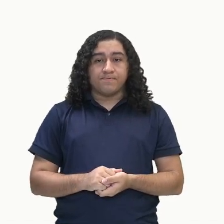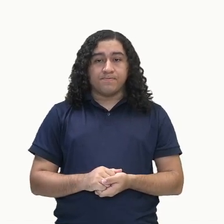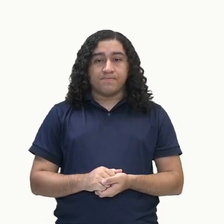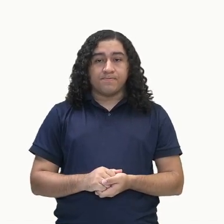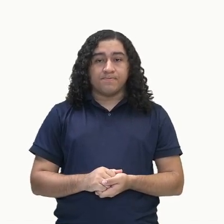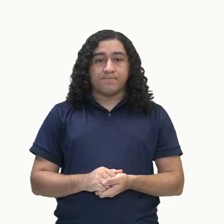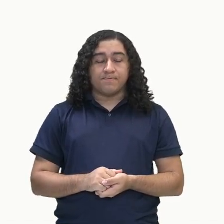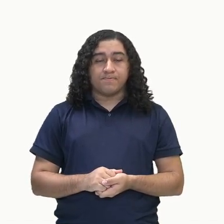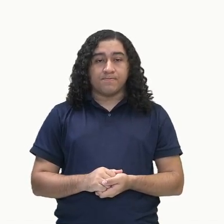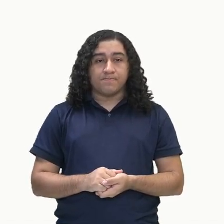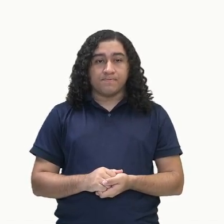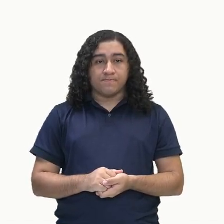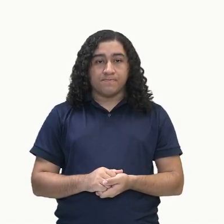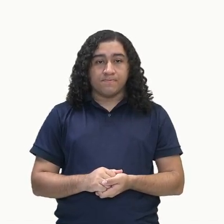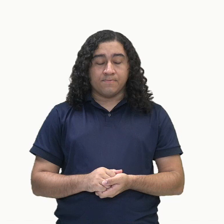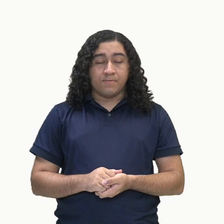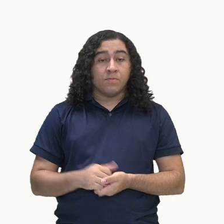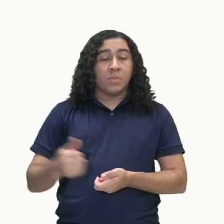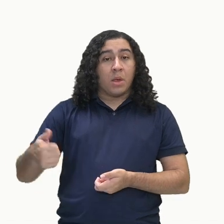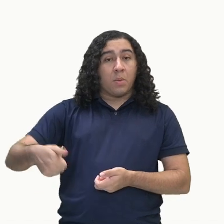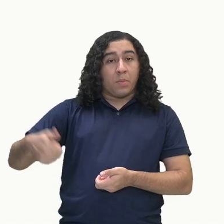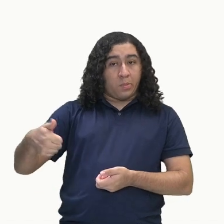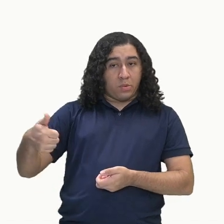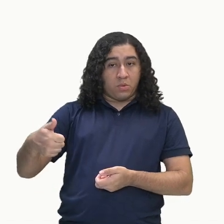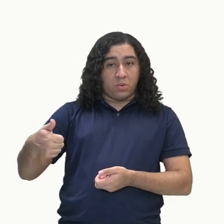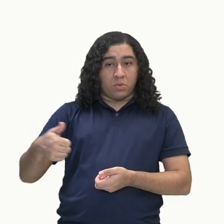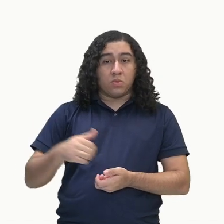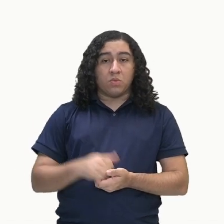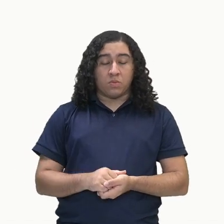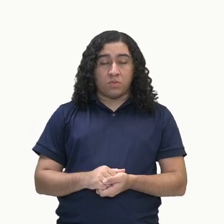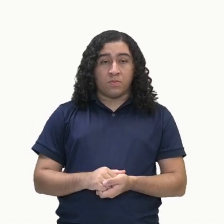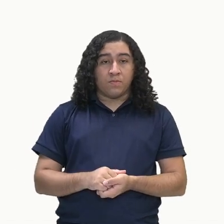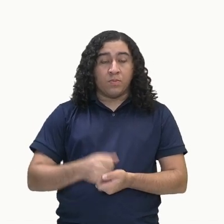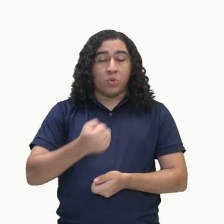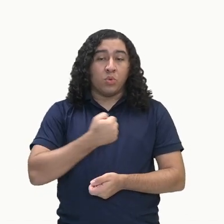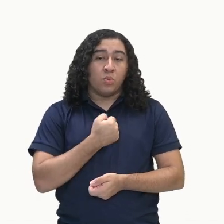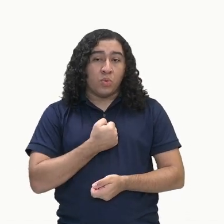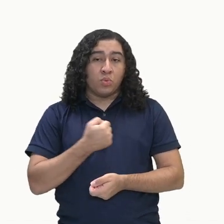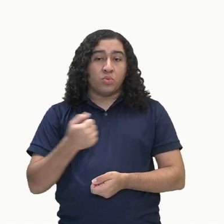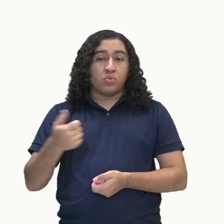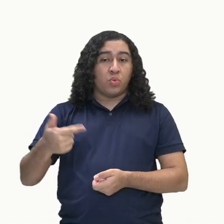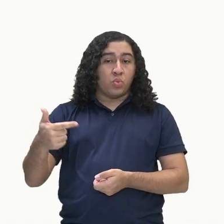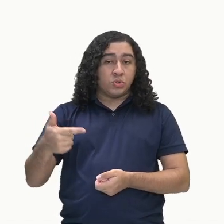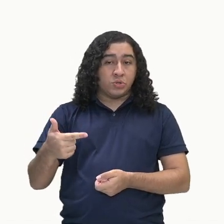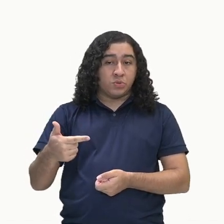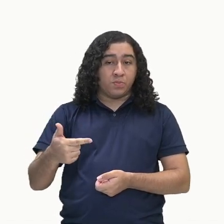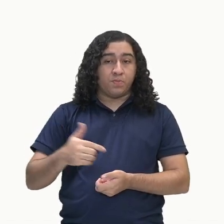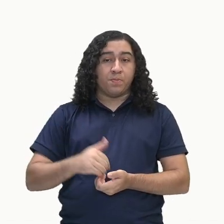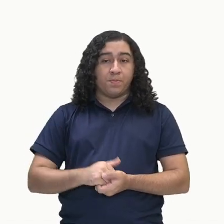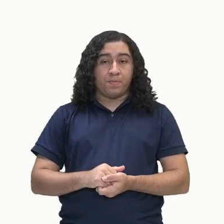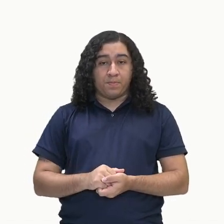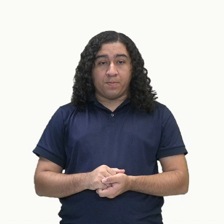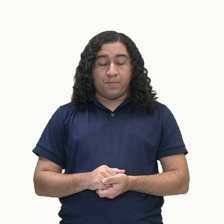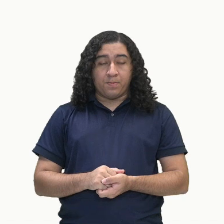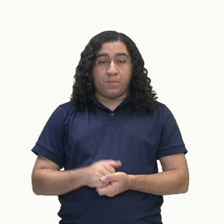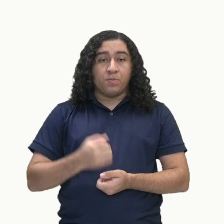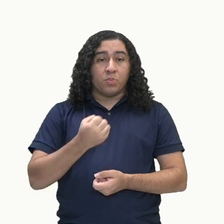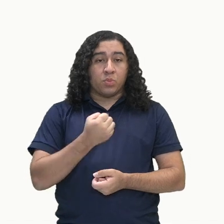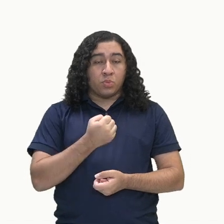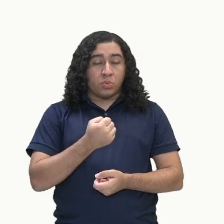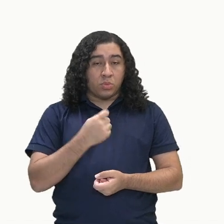o próximo aqui que é um pentágono, vou colocar aqui um número 2, possui 5 lados. E temos